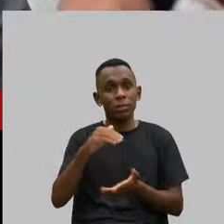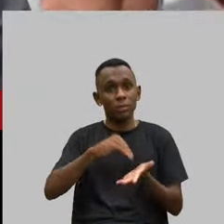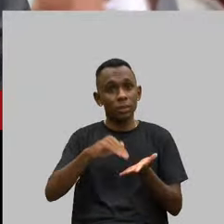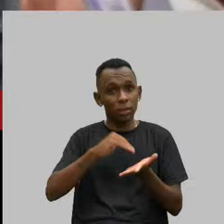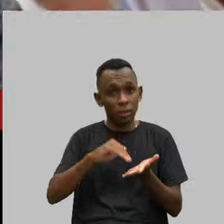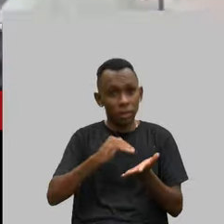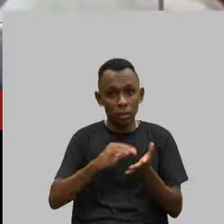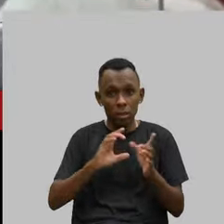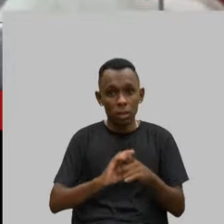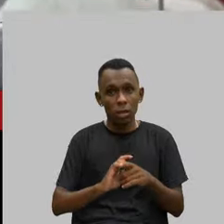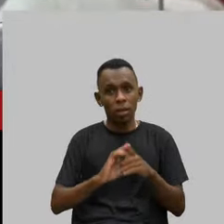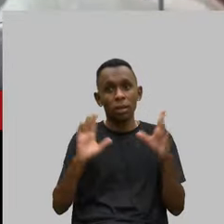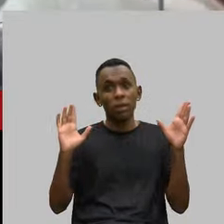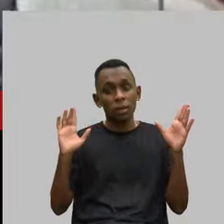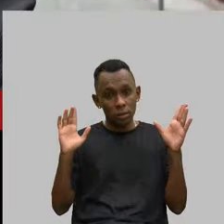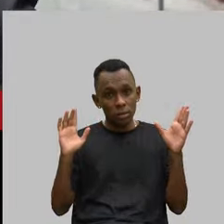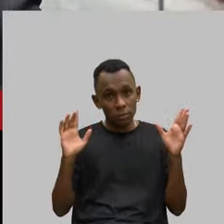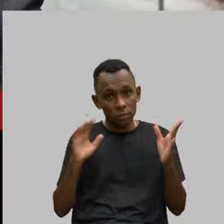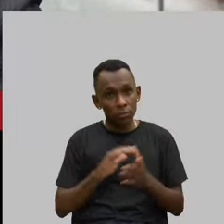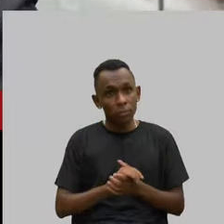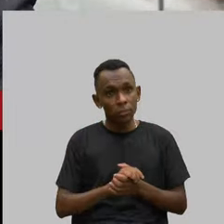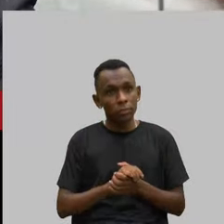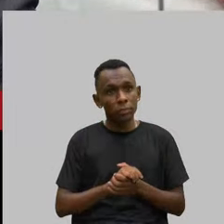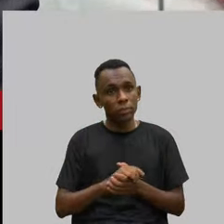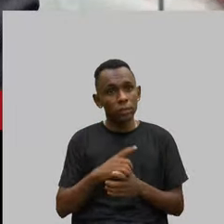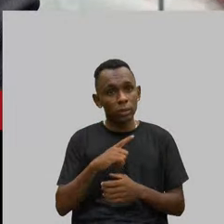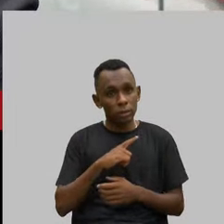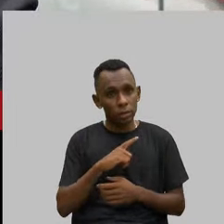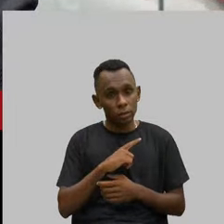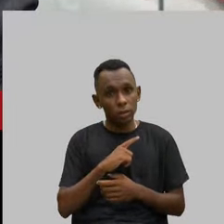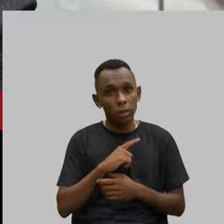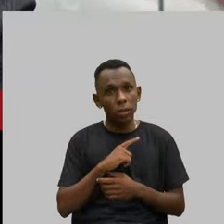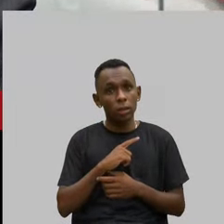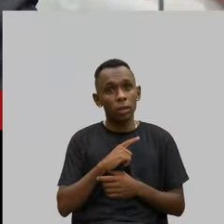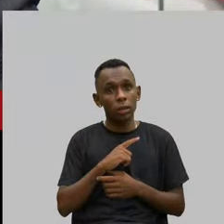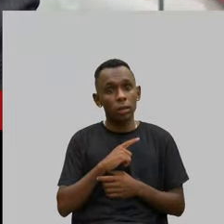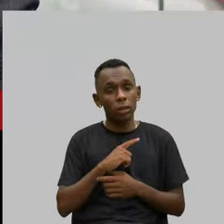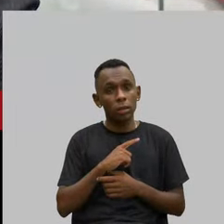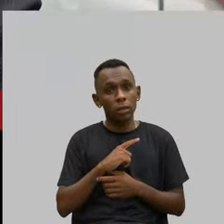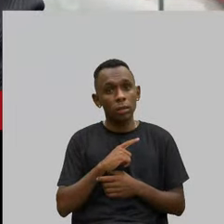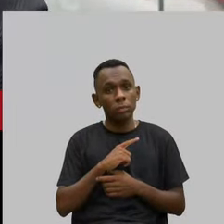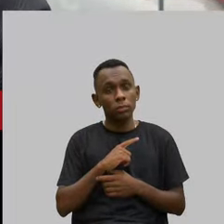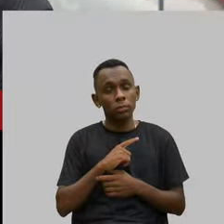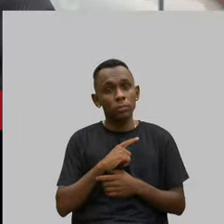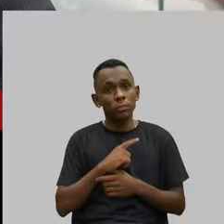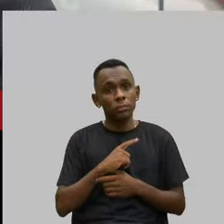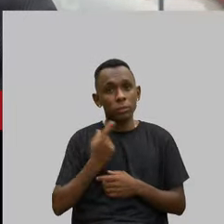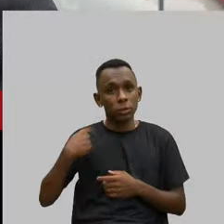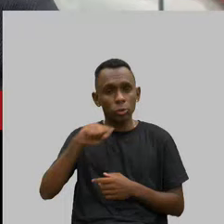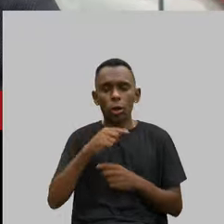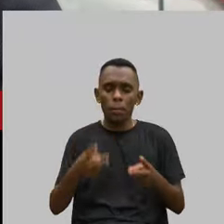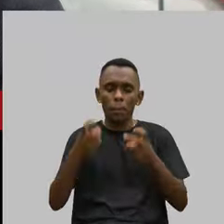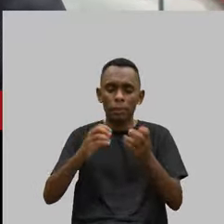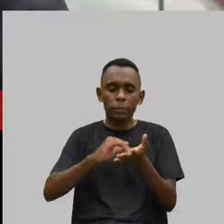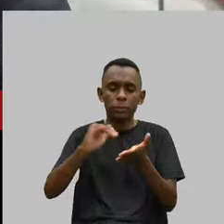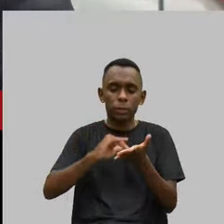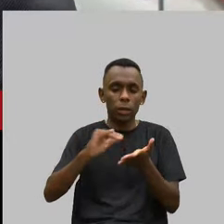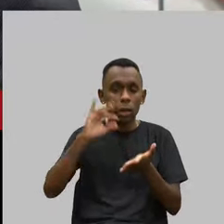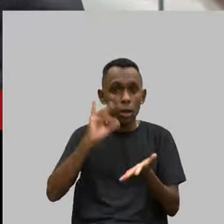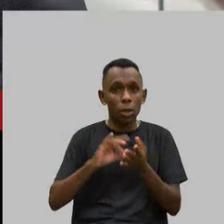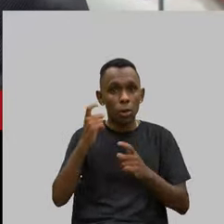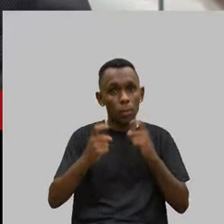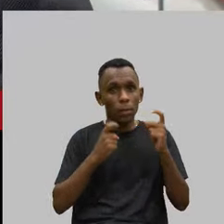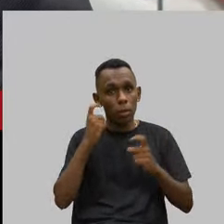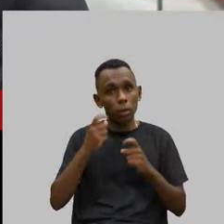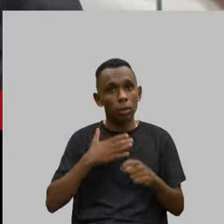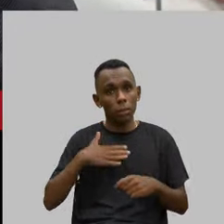muito aberta a gente tem as demandas recentemente eu tive lá com Laticínios e a gente viê uma secretaria realmente preocupada a